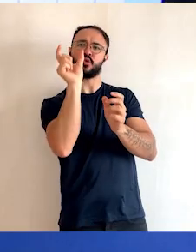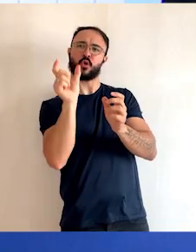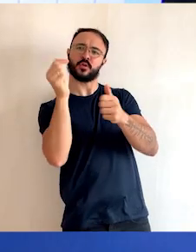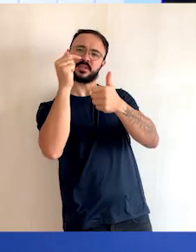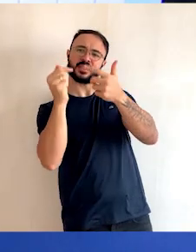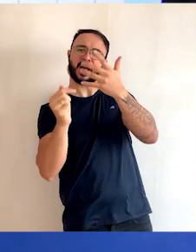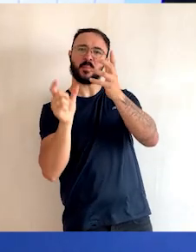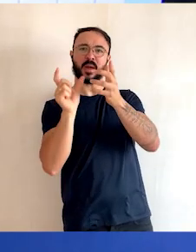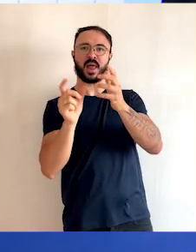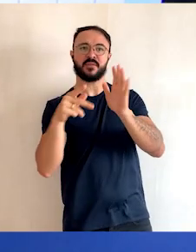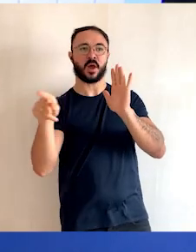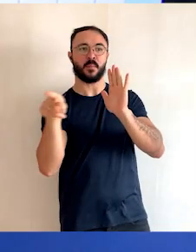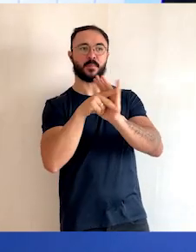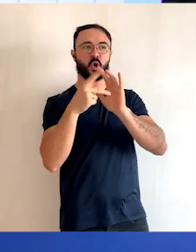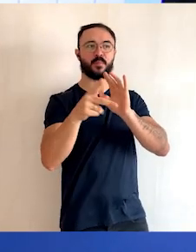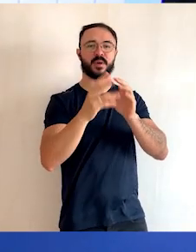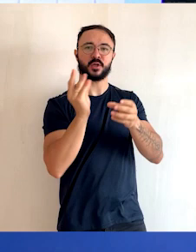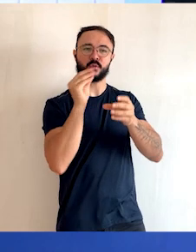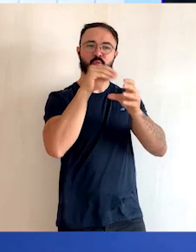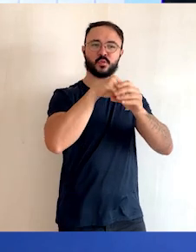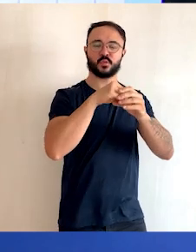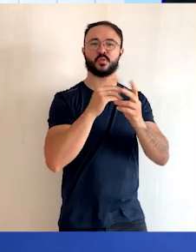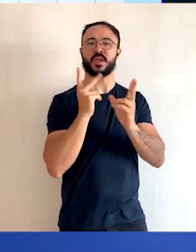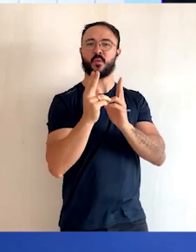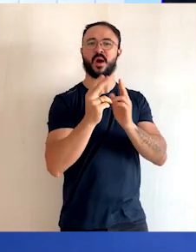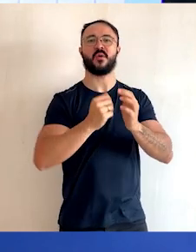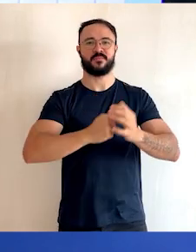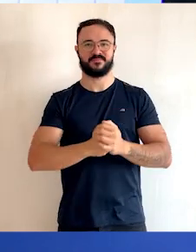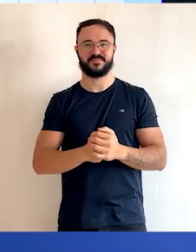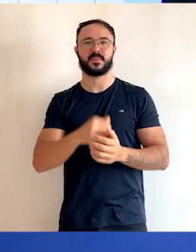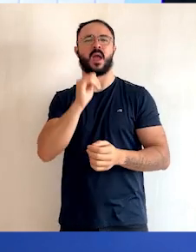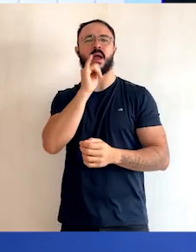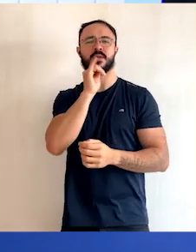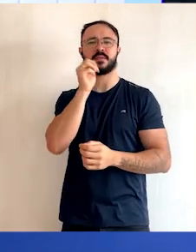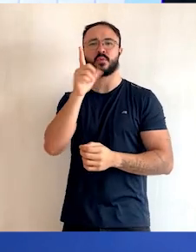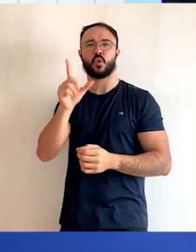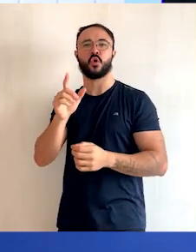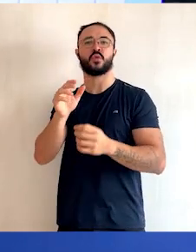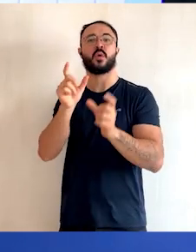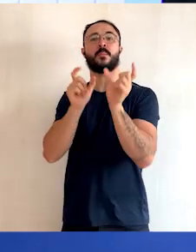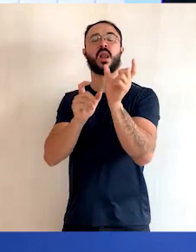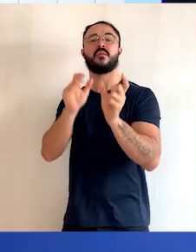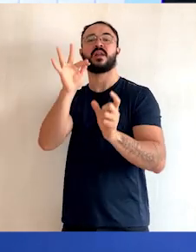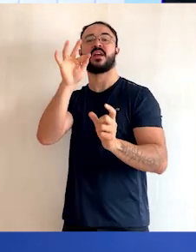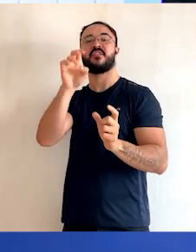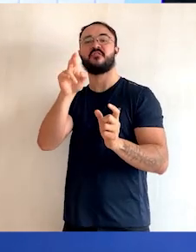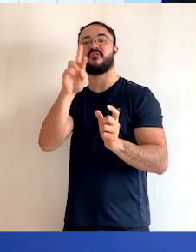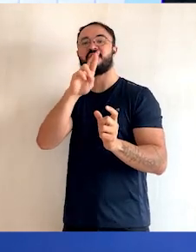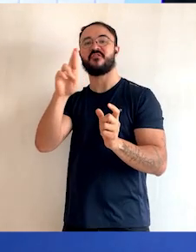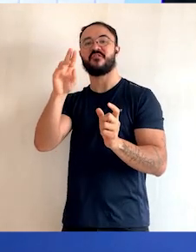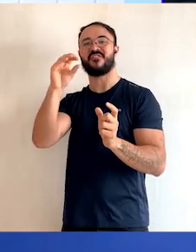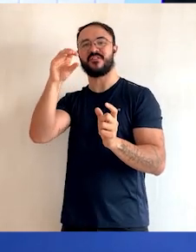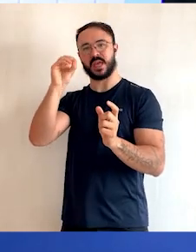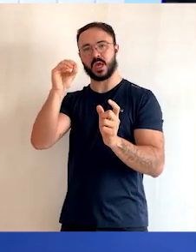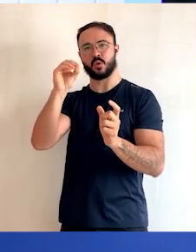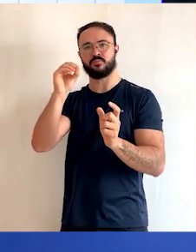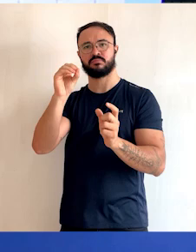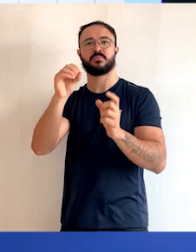família. Agora vejamos o exemplo da palavra ferro. A partir de ferro podemos